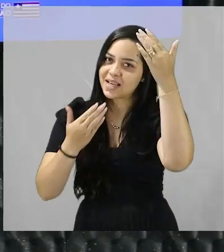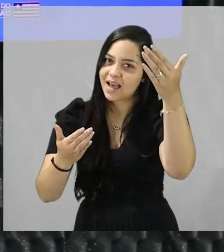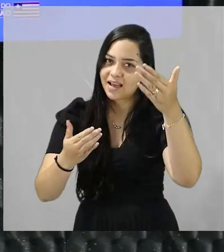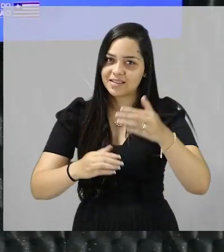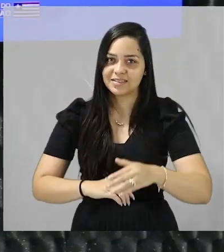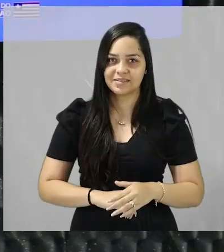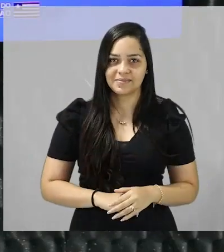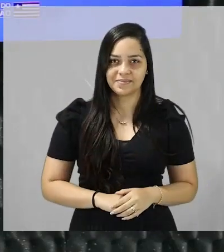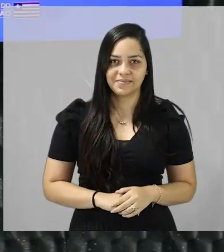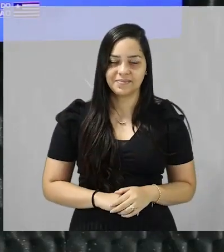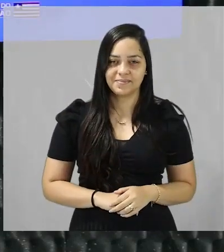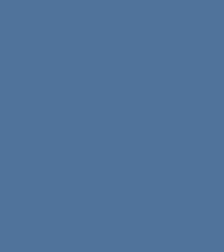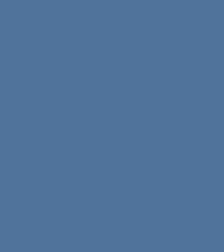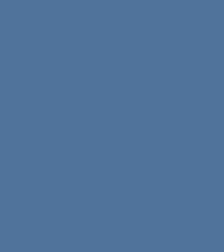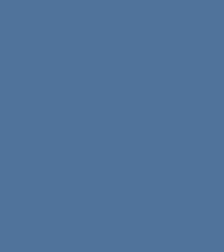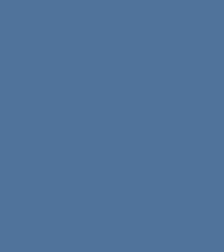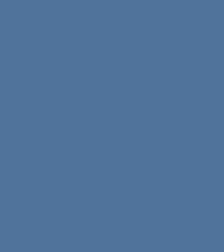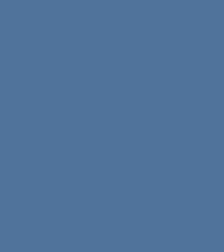Valeu!